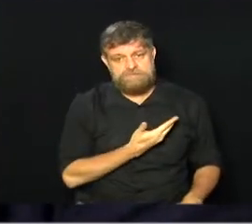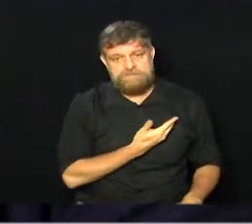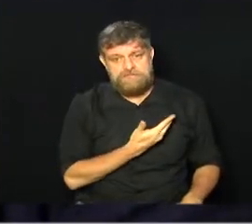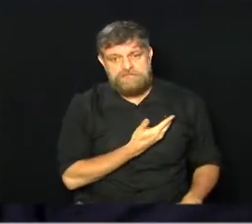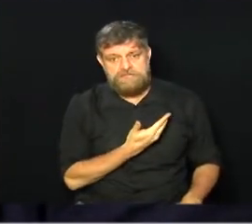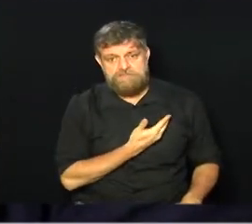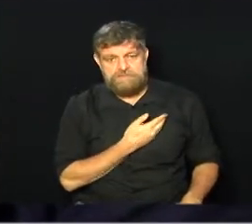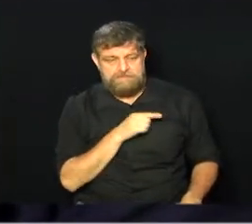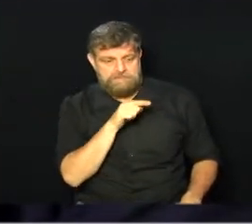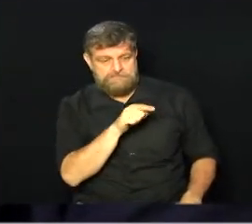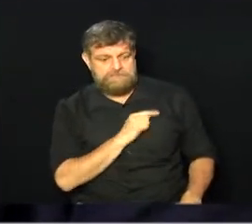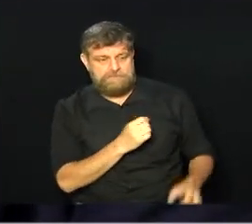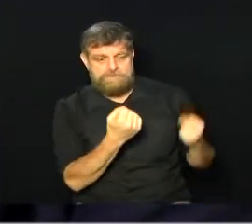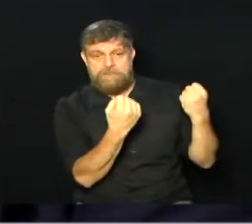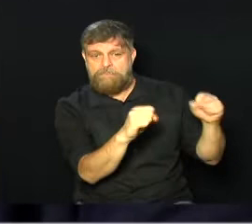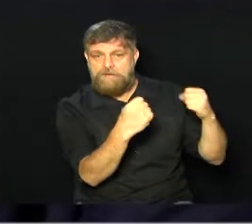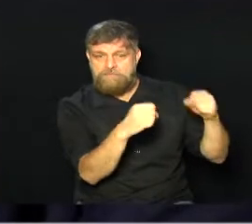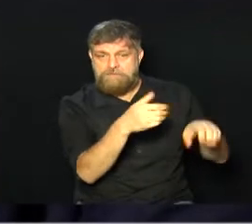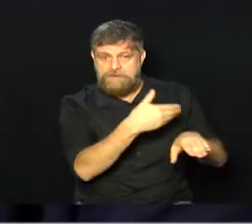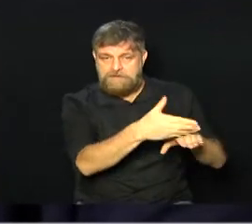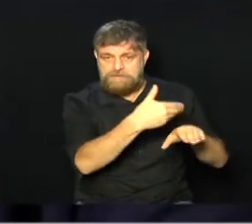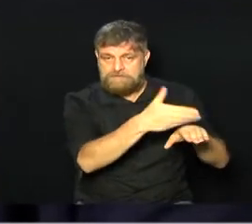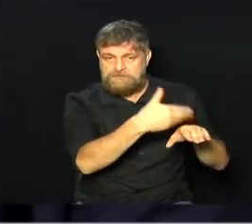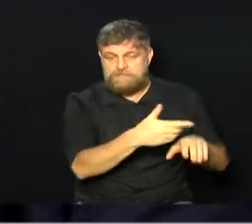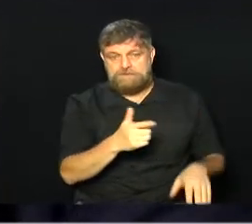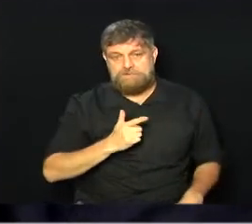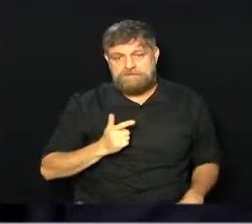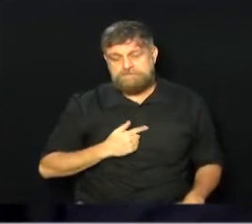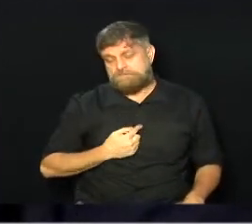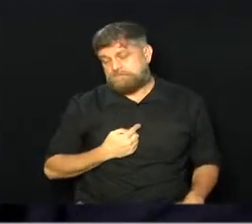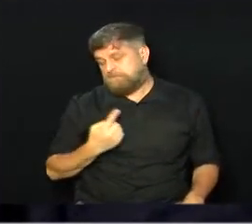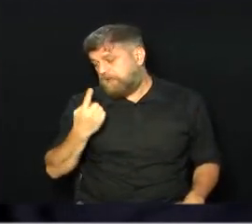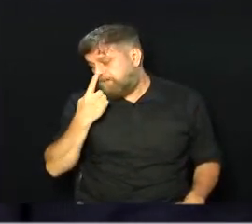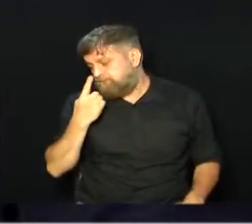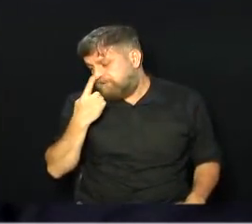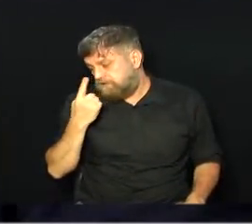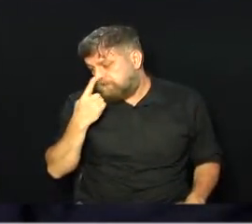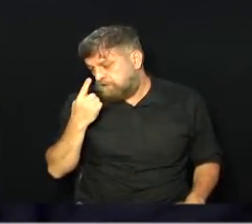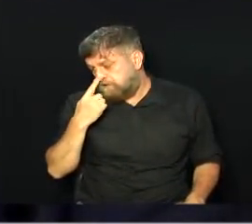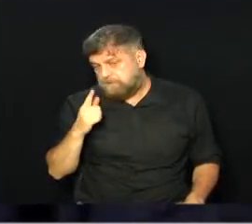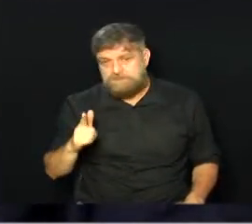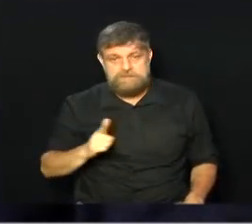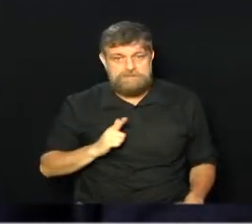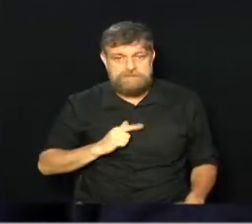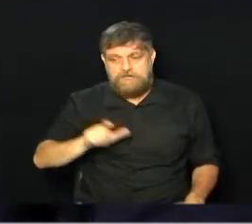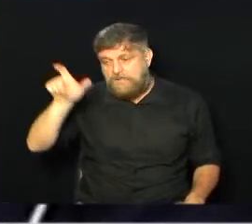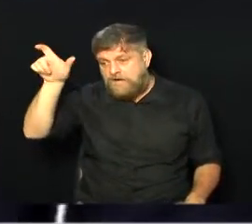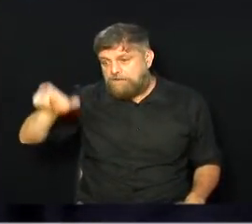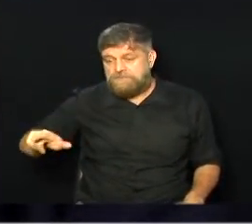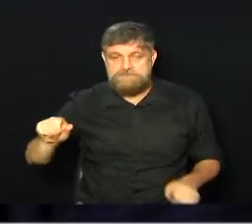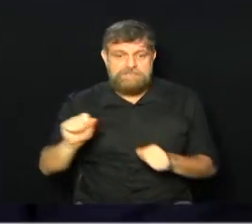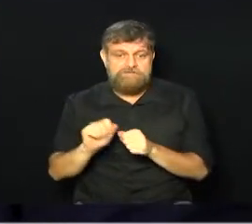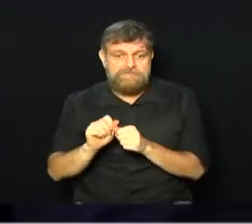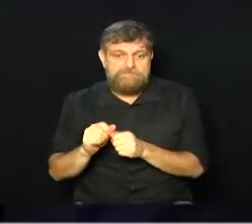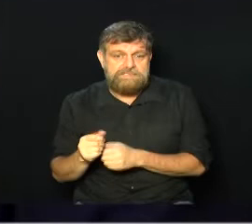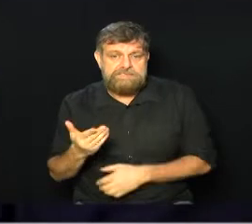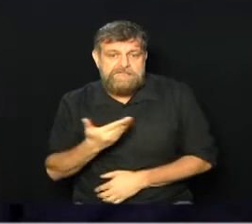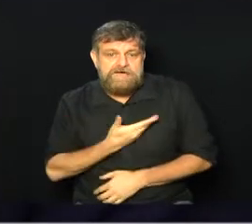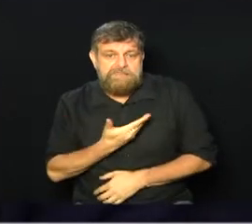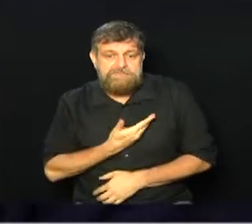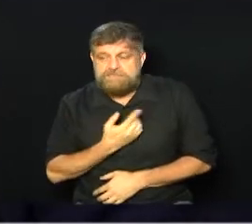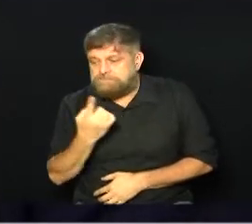às vezes, do preparador físico do que do roupeiro, sou mais amigo do roupeiro do que do